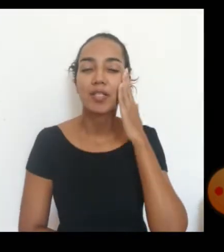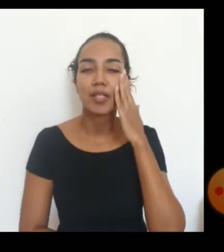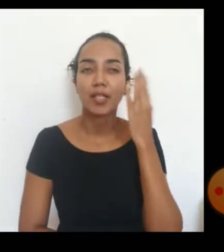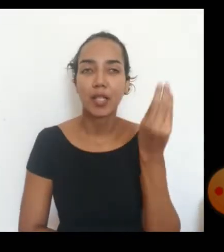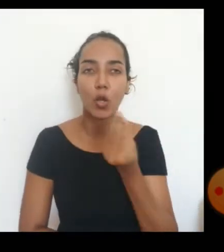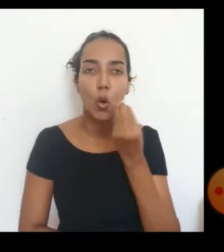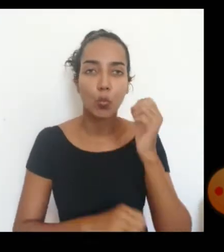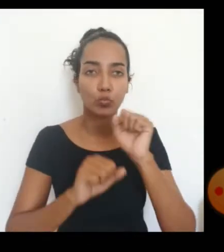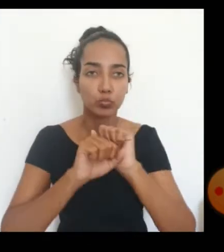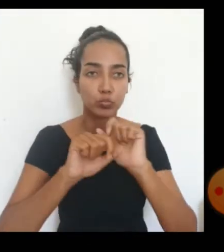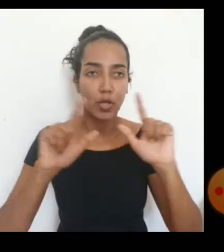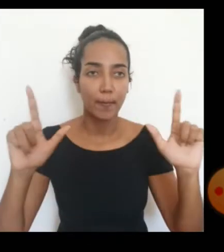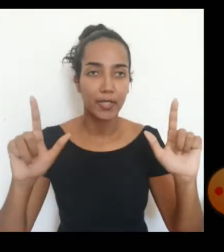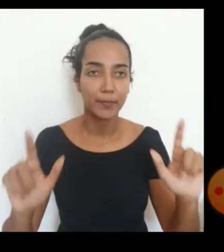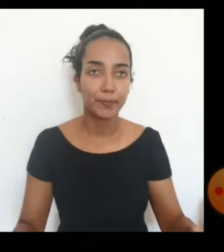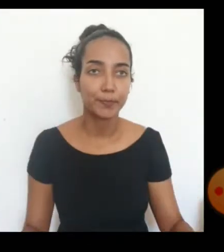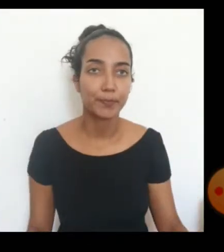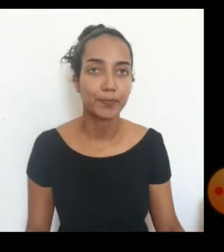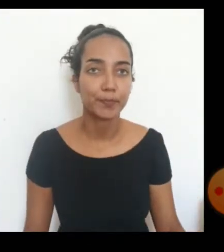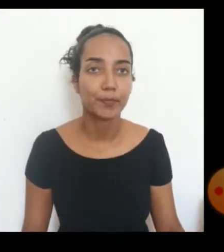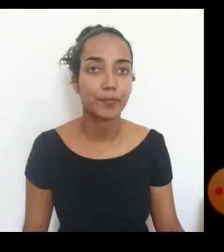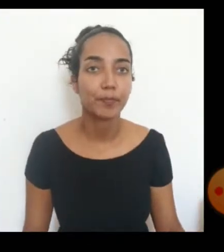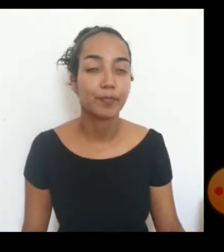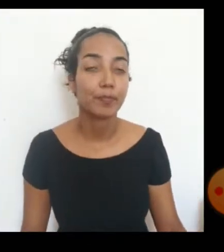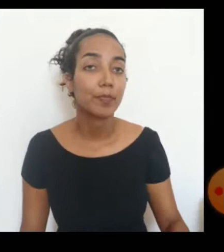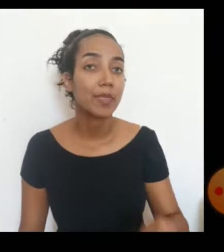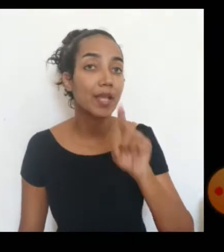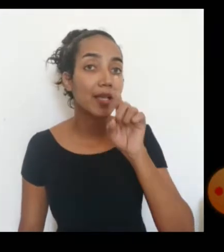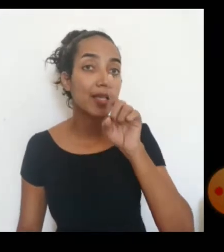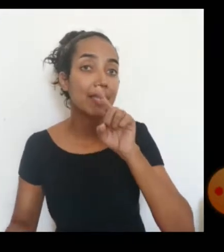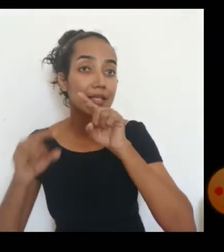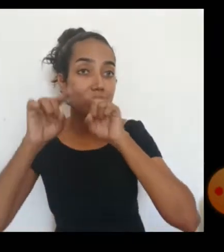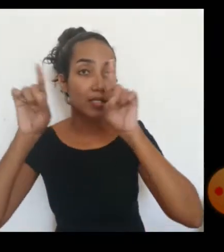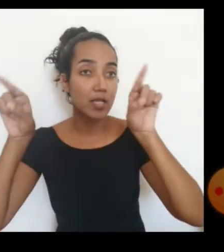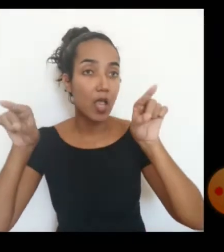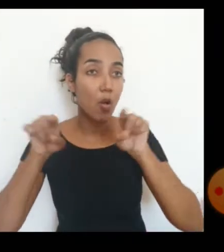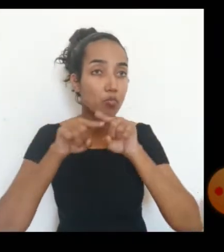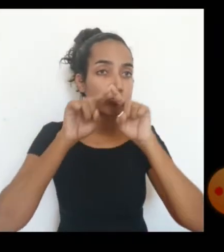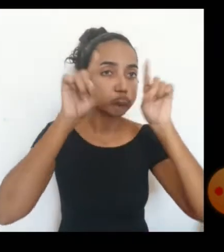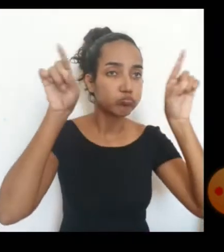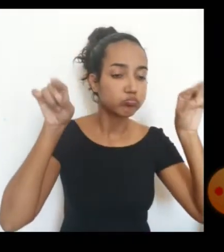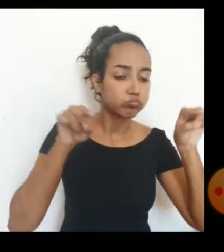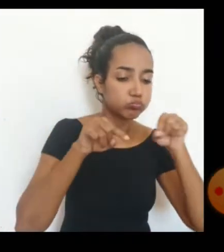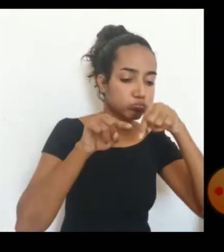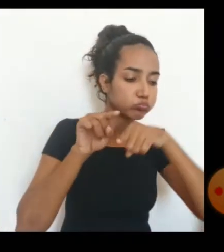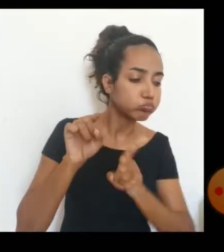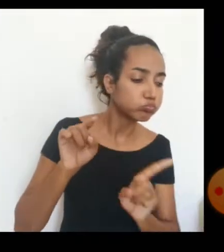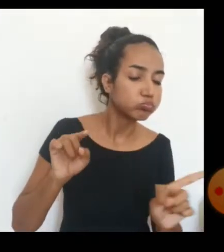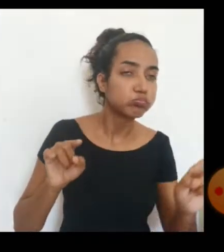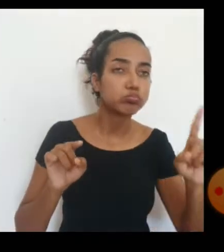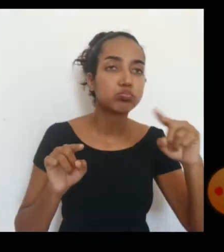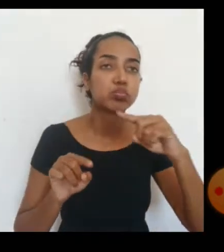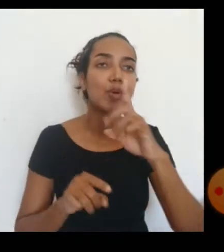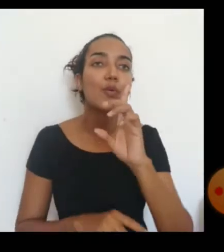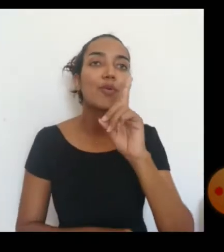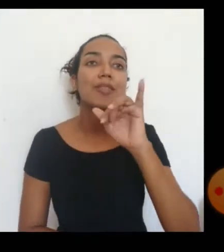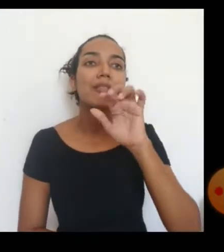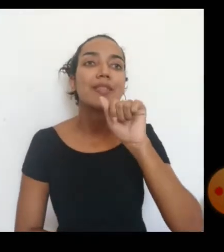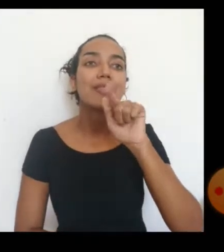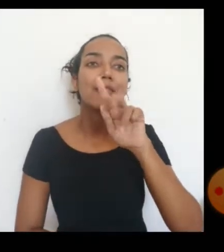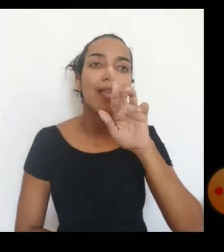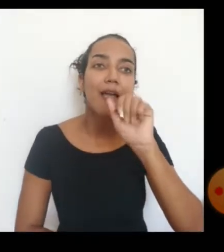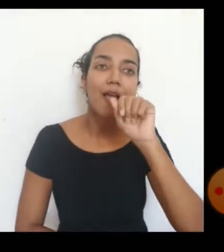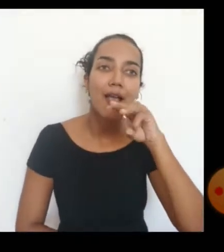aqui. Bom, se vocês perceberem, esse é um diagrama de classe um pouco mais completo, né? Onde cada entidade aqui,